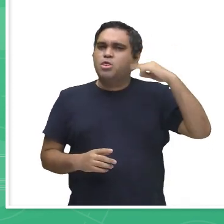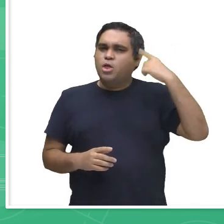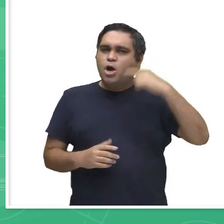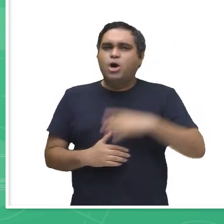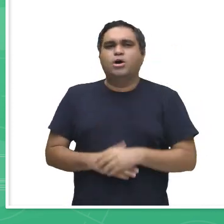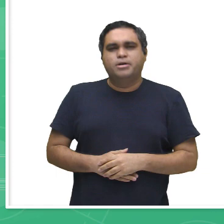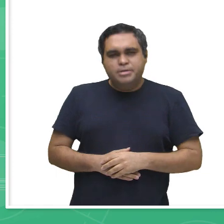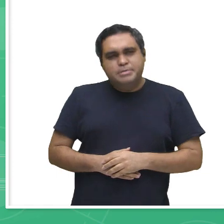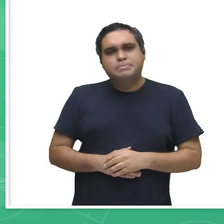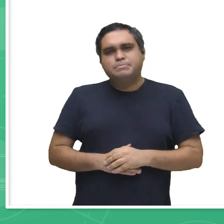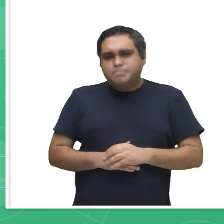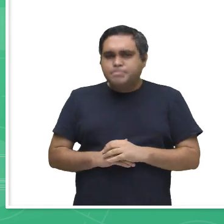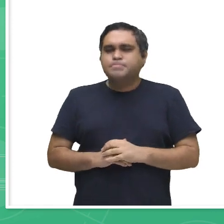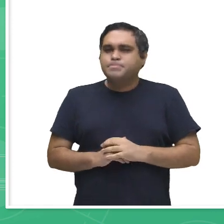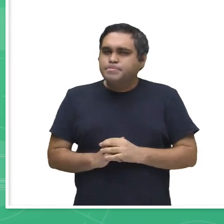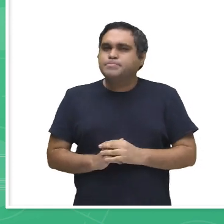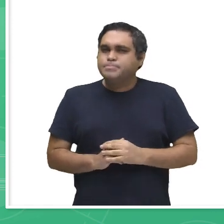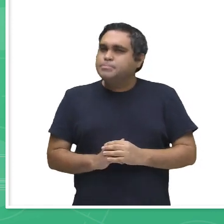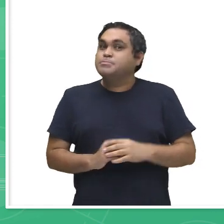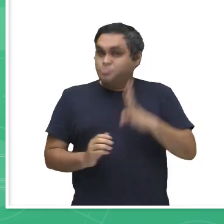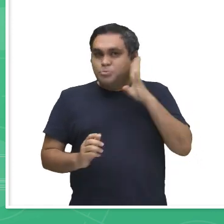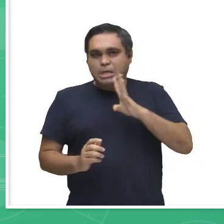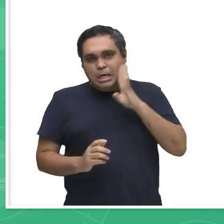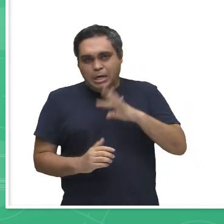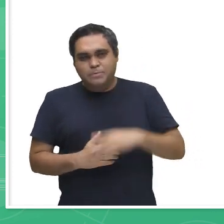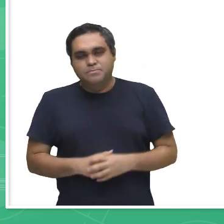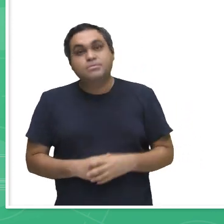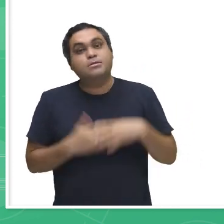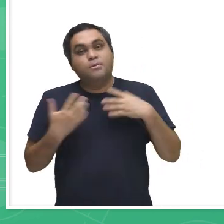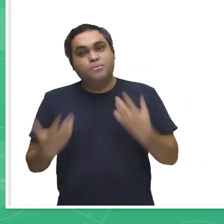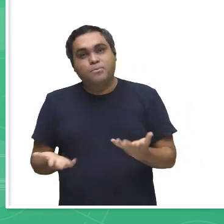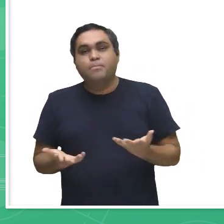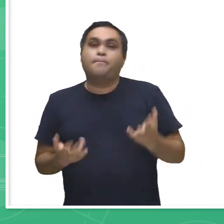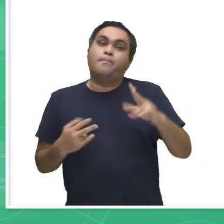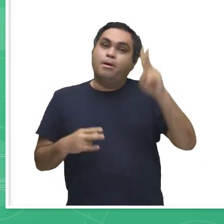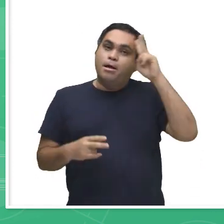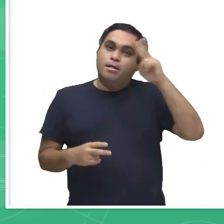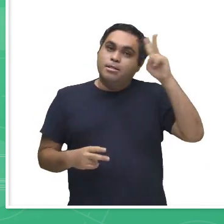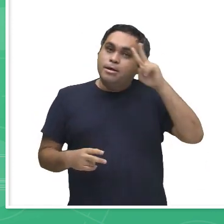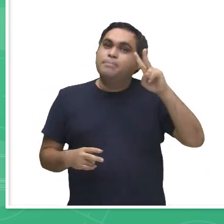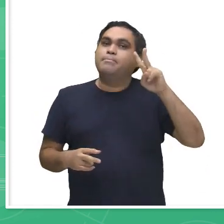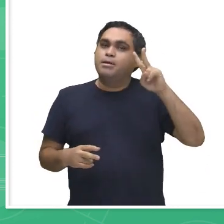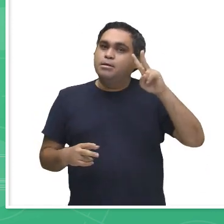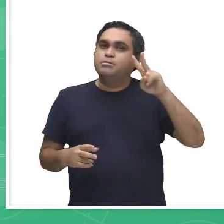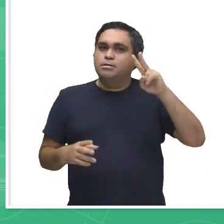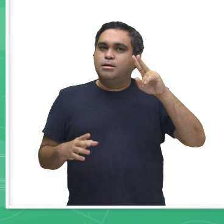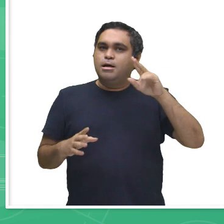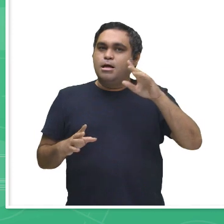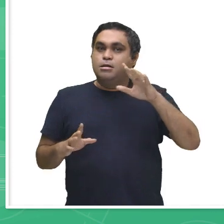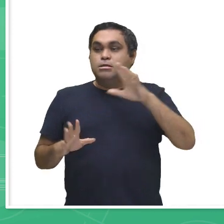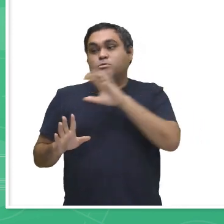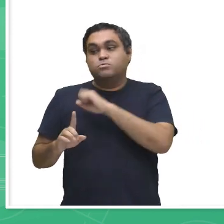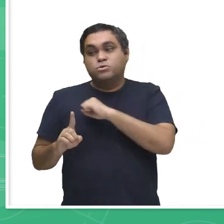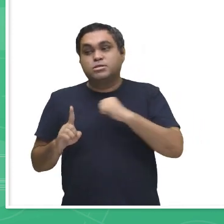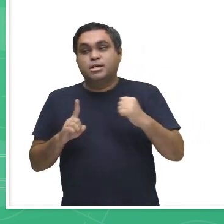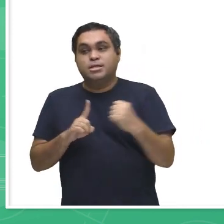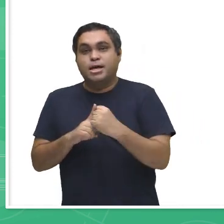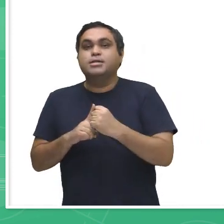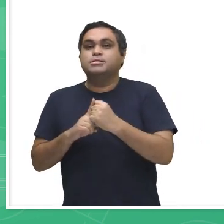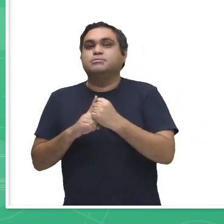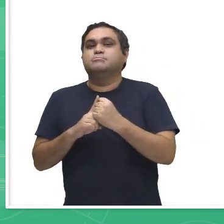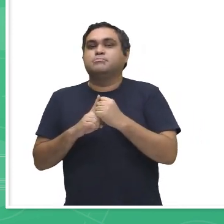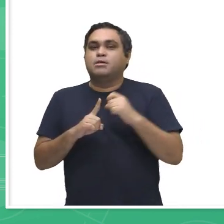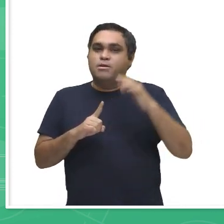muito maluca. Olha só, que legal, né? Mas lembra que ela se confunde com a história da humanidade. Então, as coisas vão